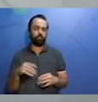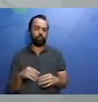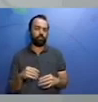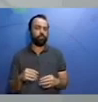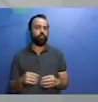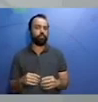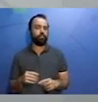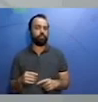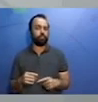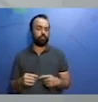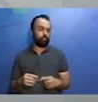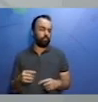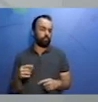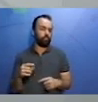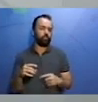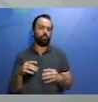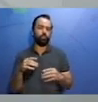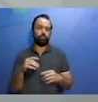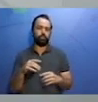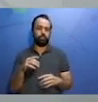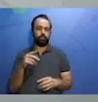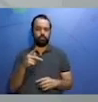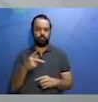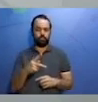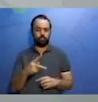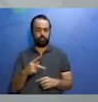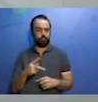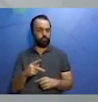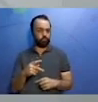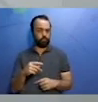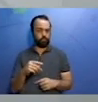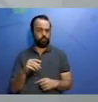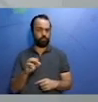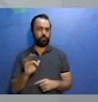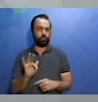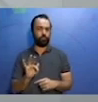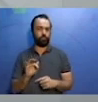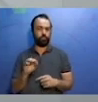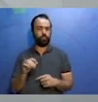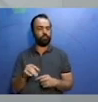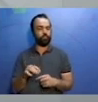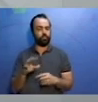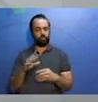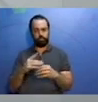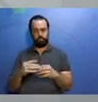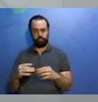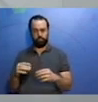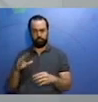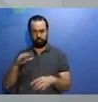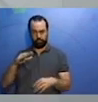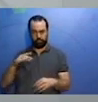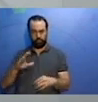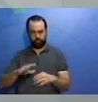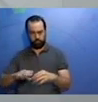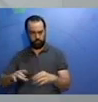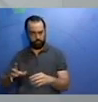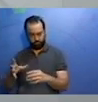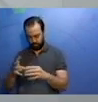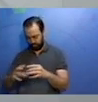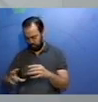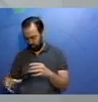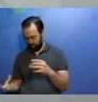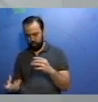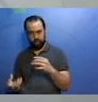baixo é o que vai se liquefazer primeiro, é o que vai se transformar em líquido primeiro e vai sair ali no